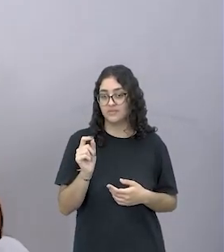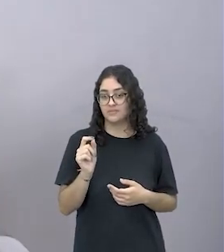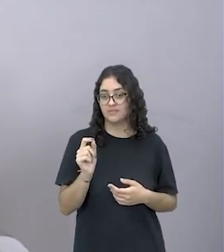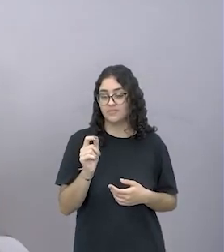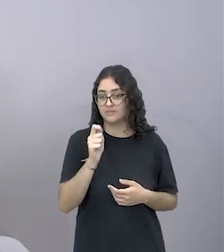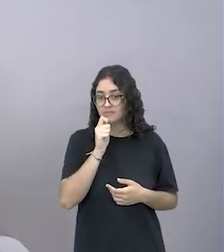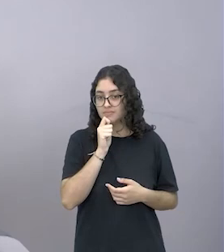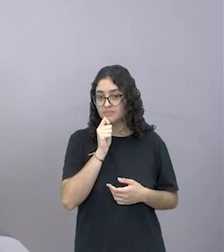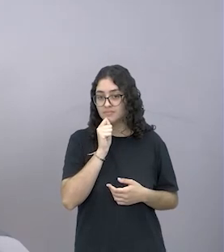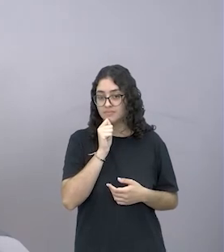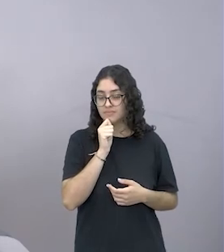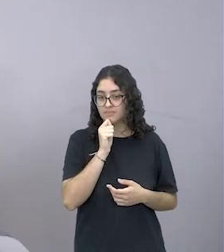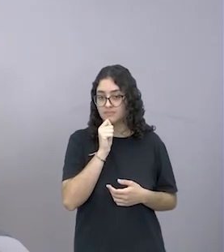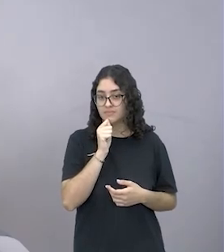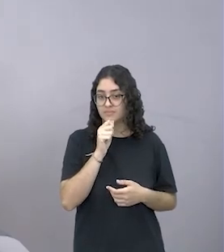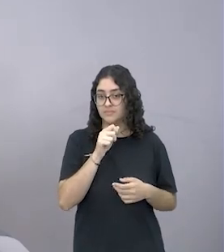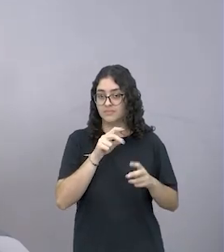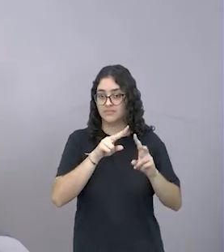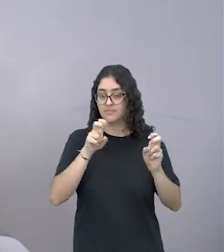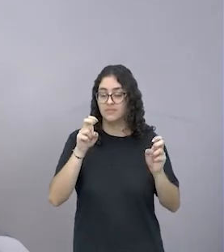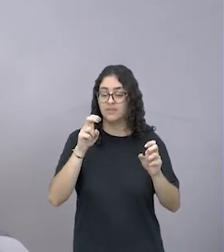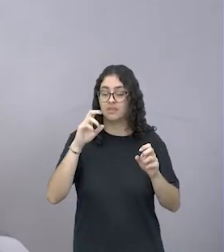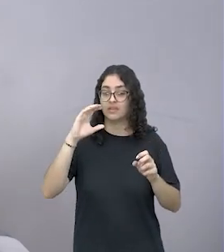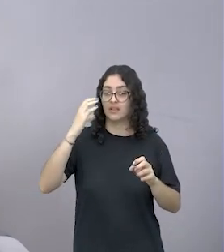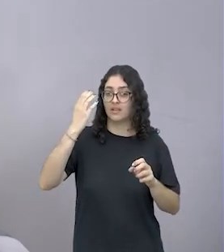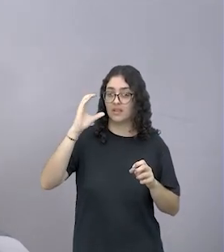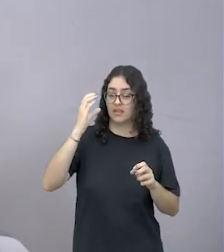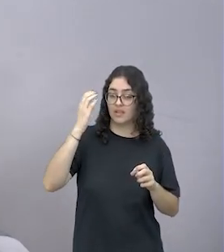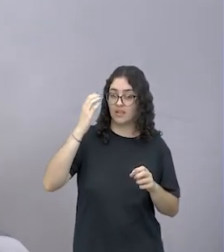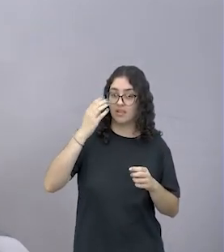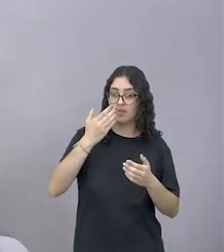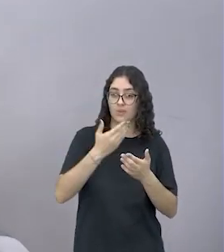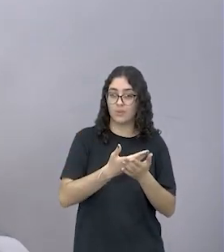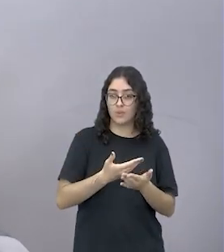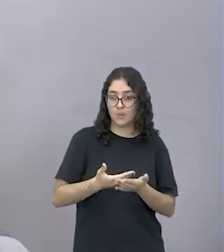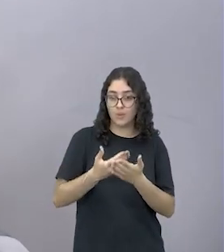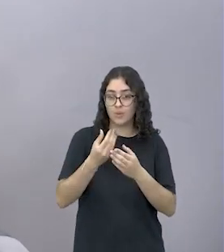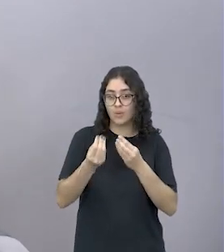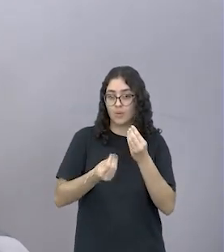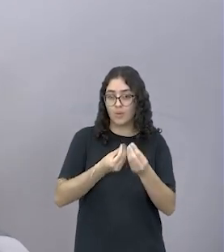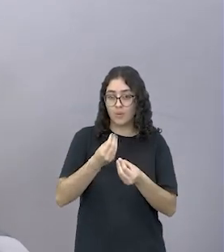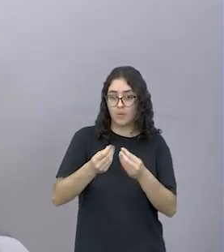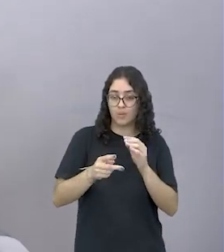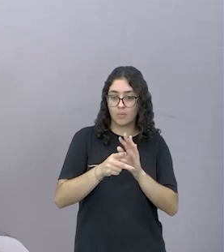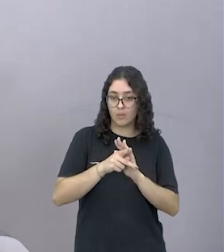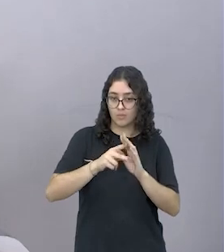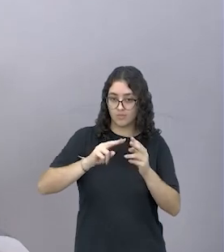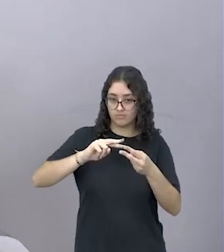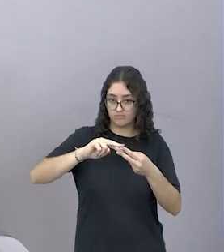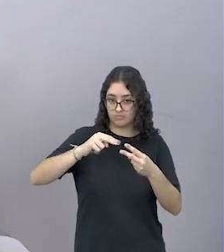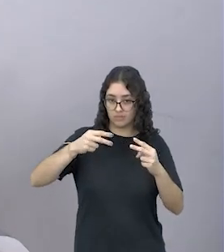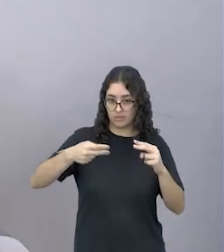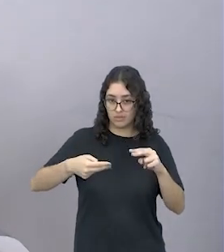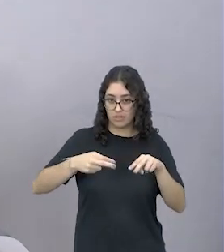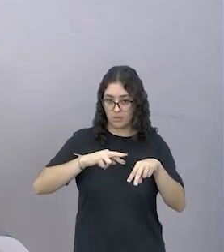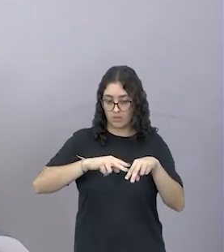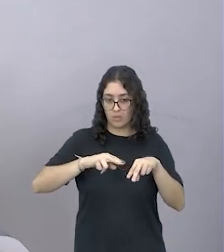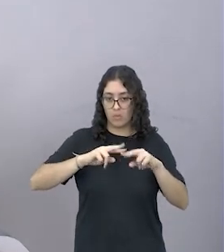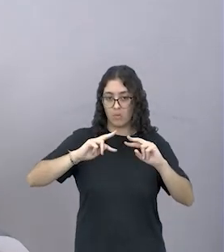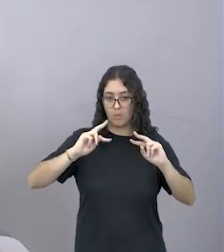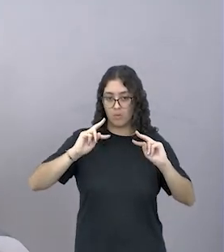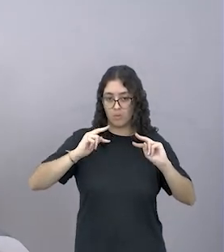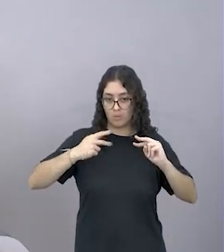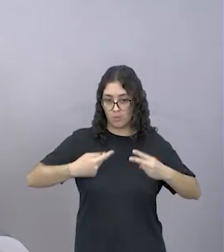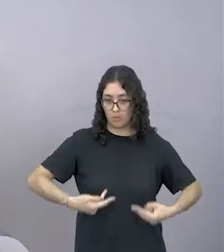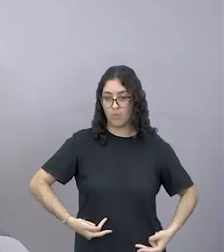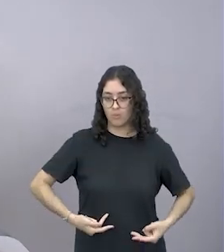não falou ainda, sobre os cientistas que estão evoluindo na maneira de estudar os cromossomos sexuais humanos, que eles conseguiram separar os